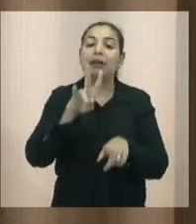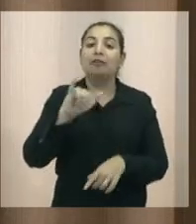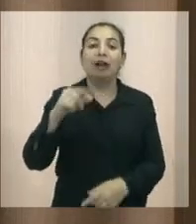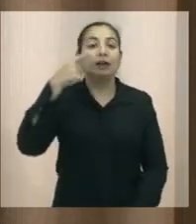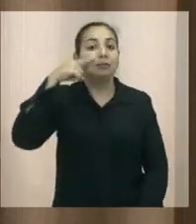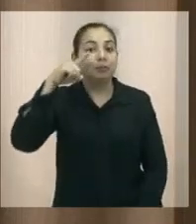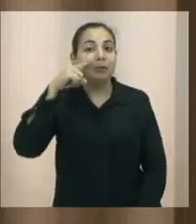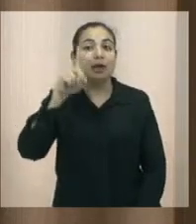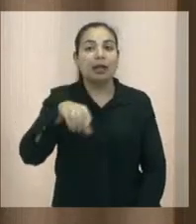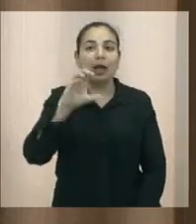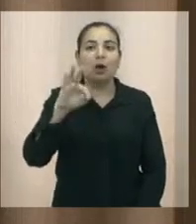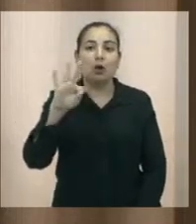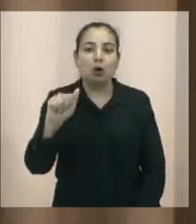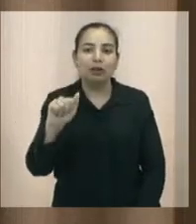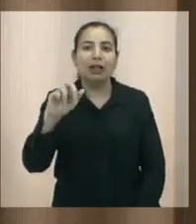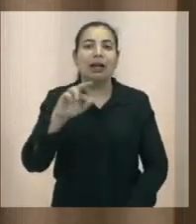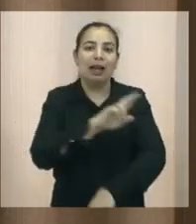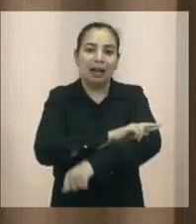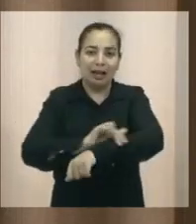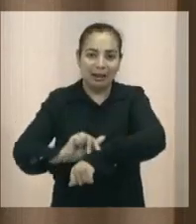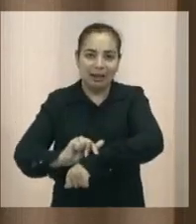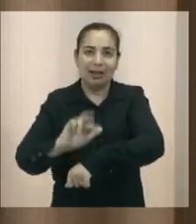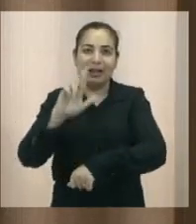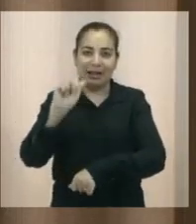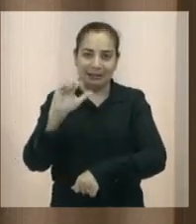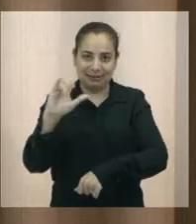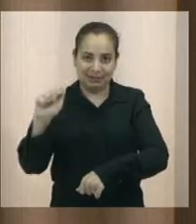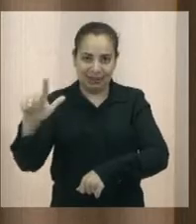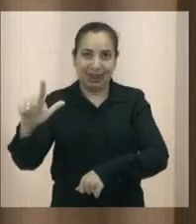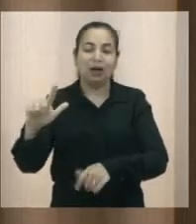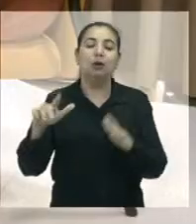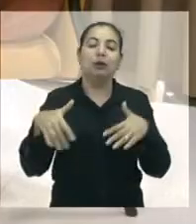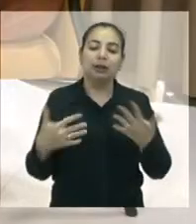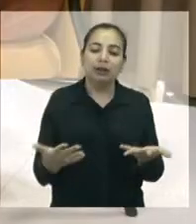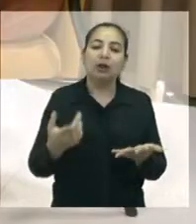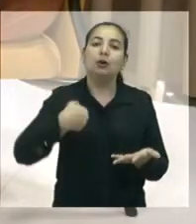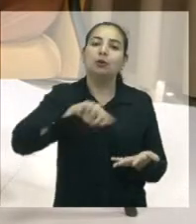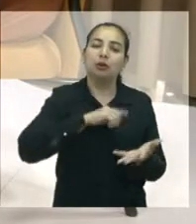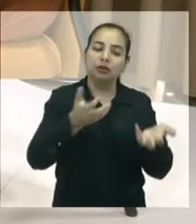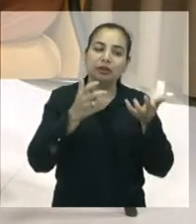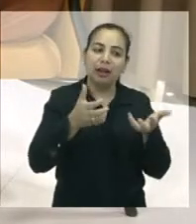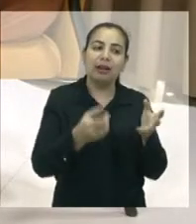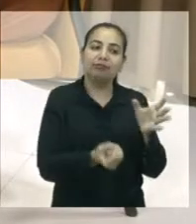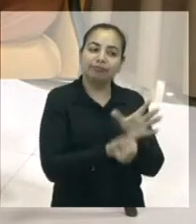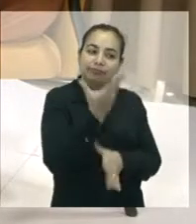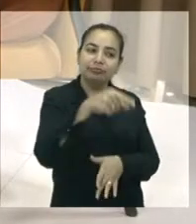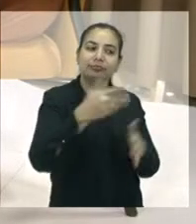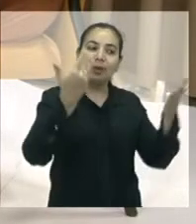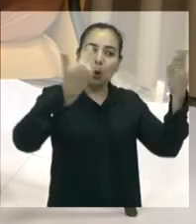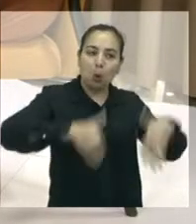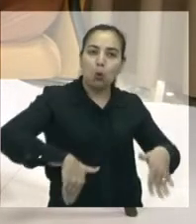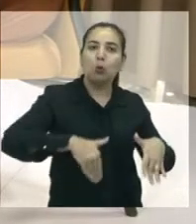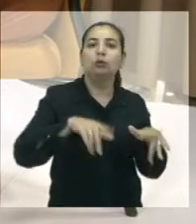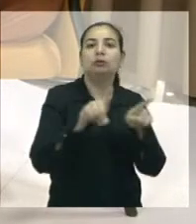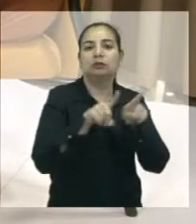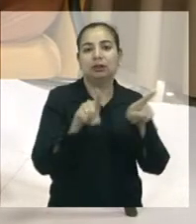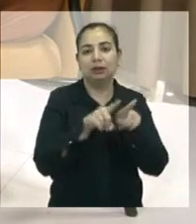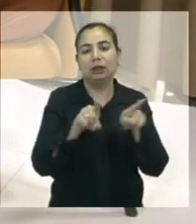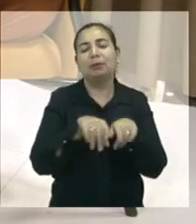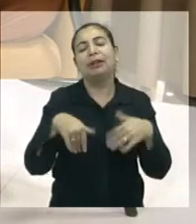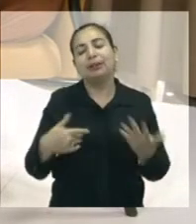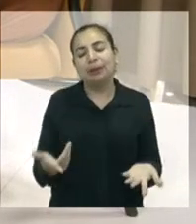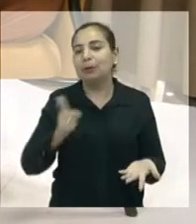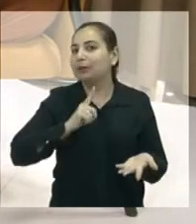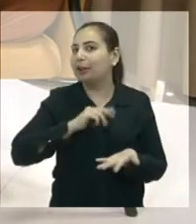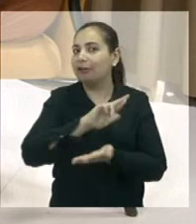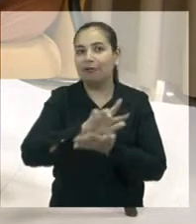racial. E a gente pretende ainda avançar para que o concurso da Defensoria também tenha cota racial. Então, a gente tem várias ideias para a